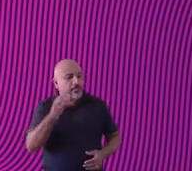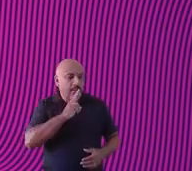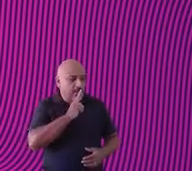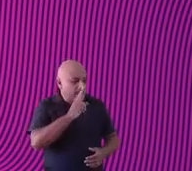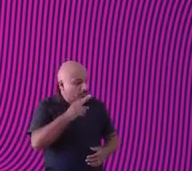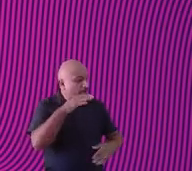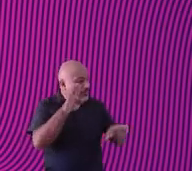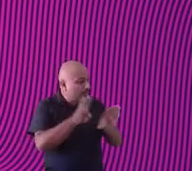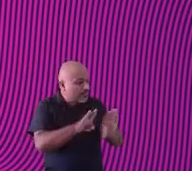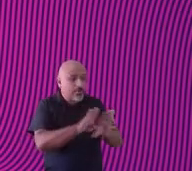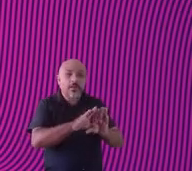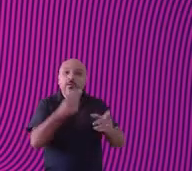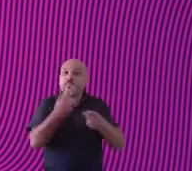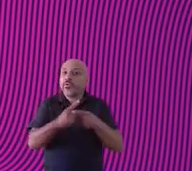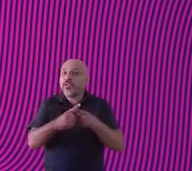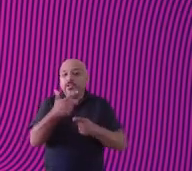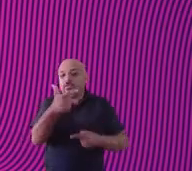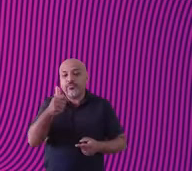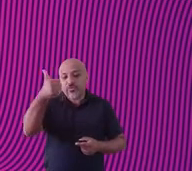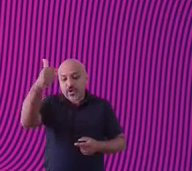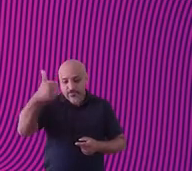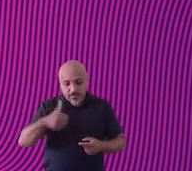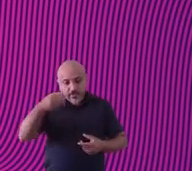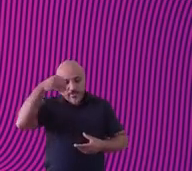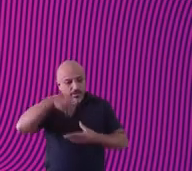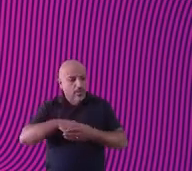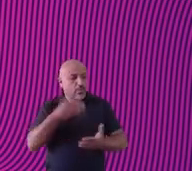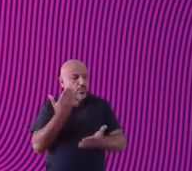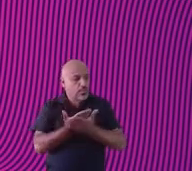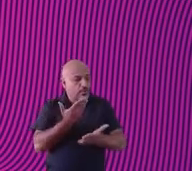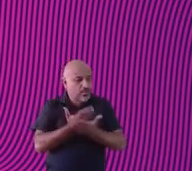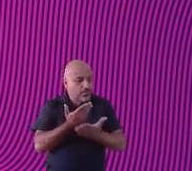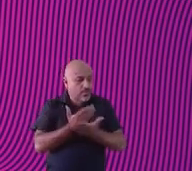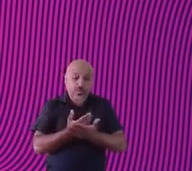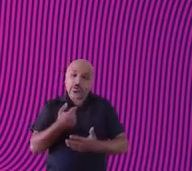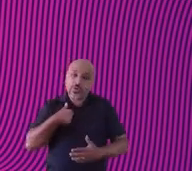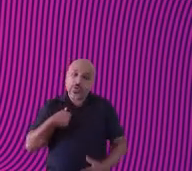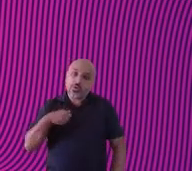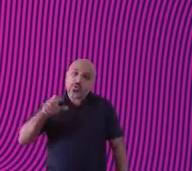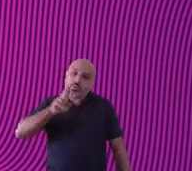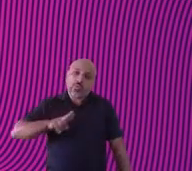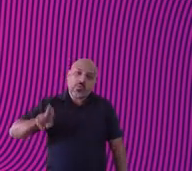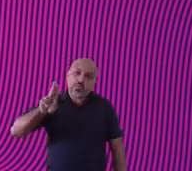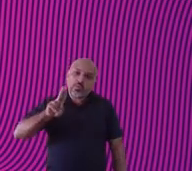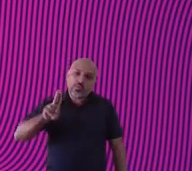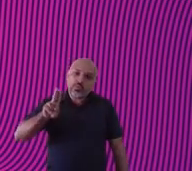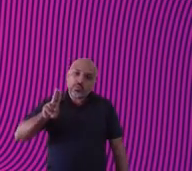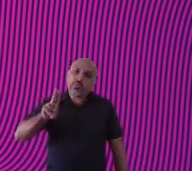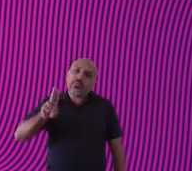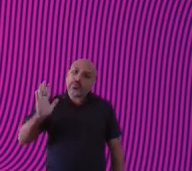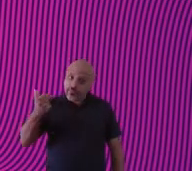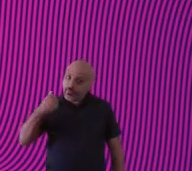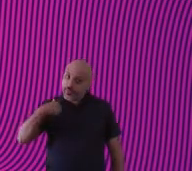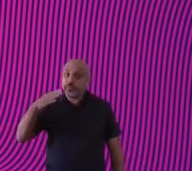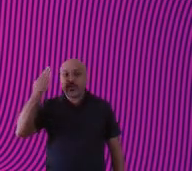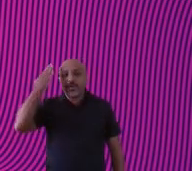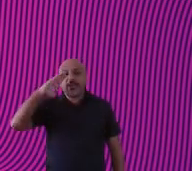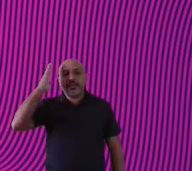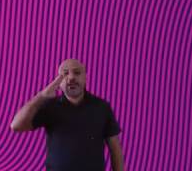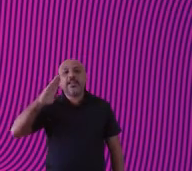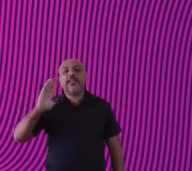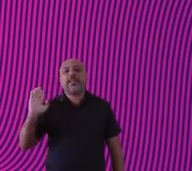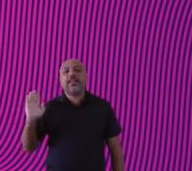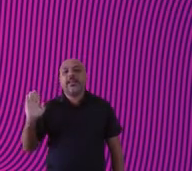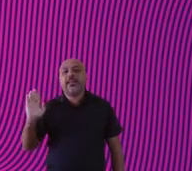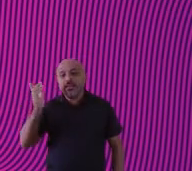também porque ele não ficou e avaliado é dentro do estudo cassiopéia eu uso é por entender que é